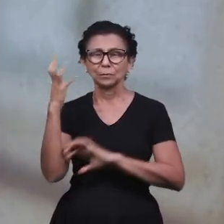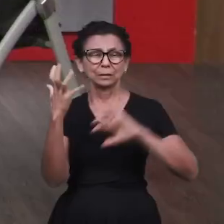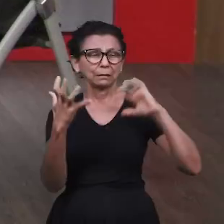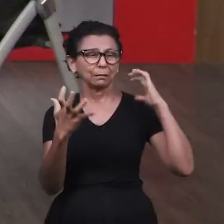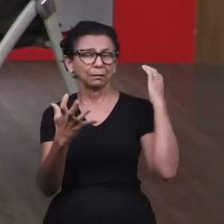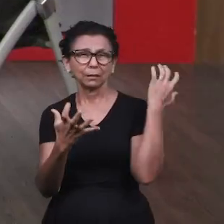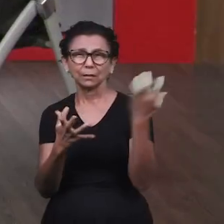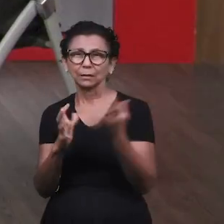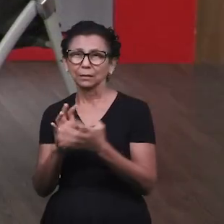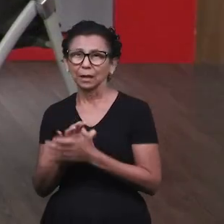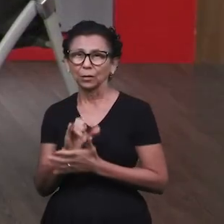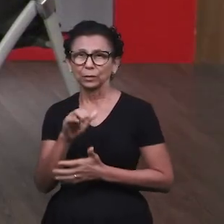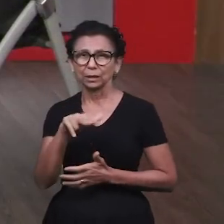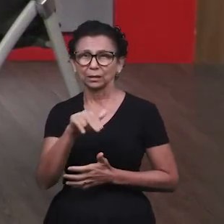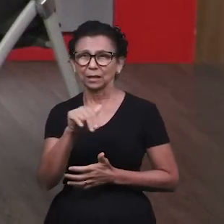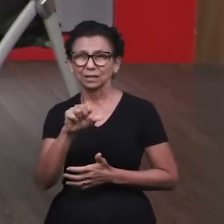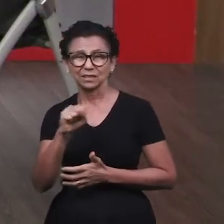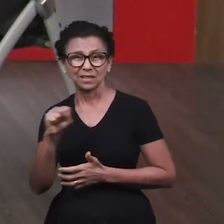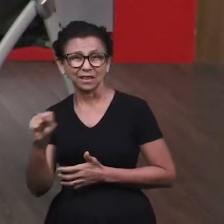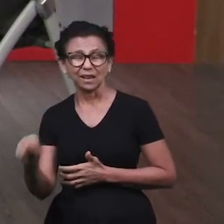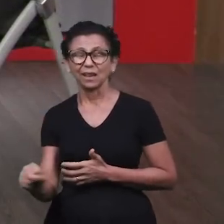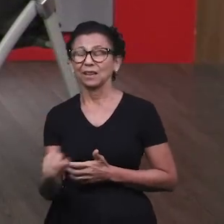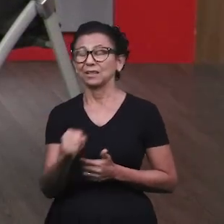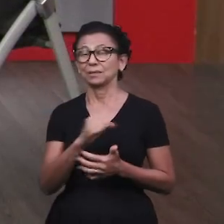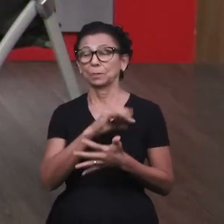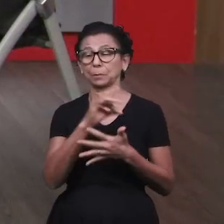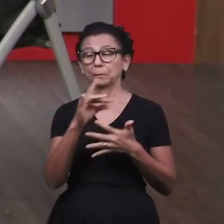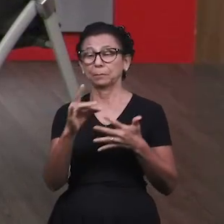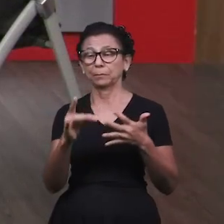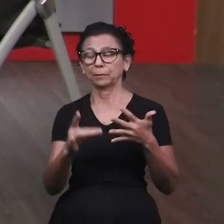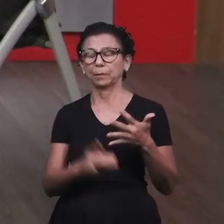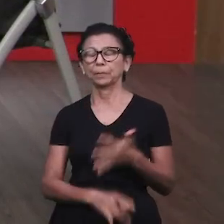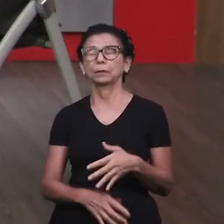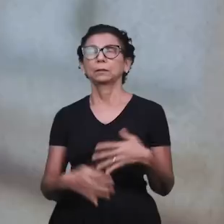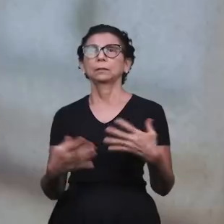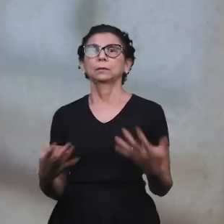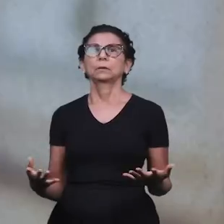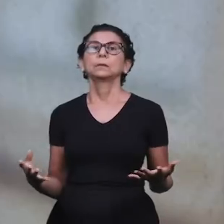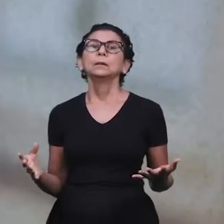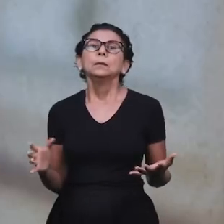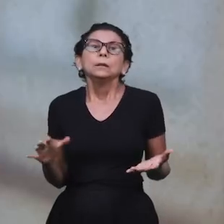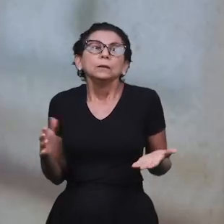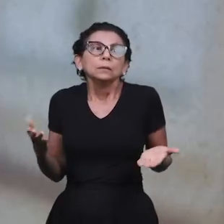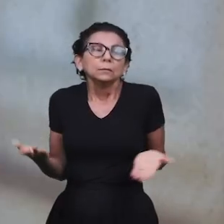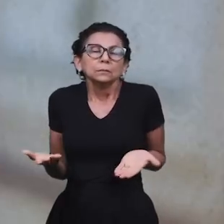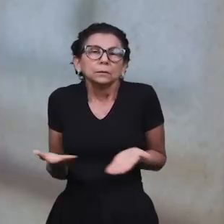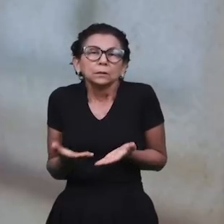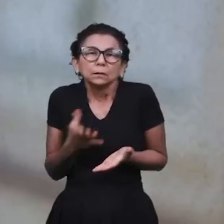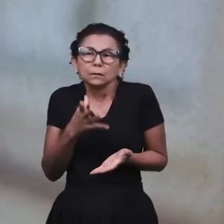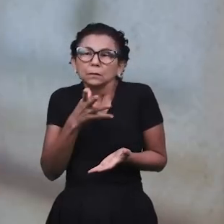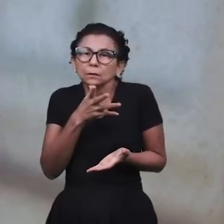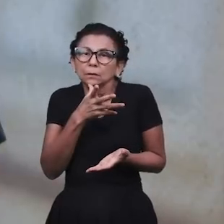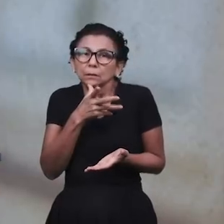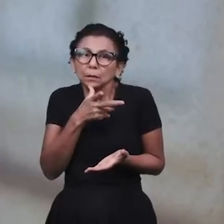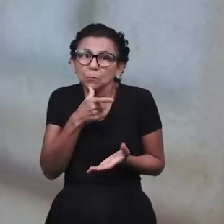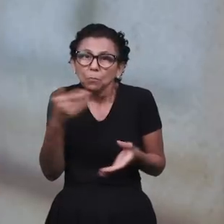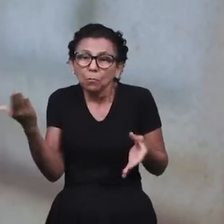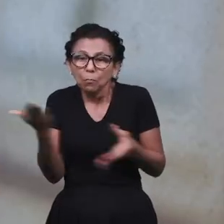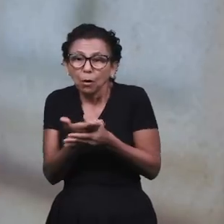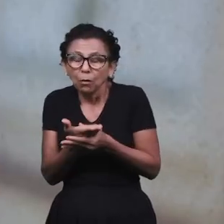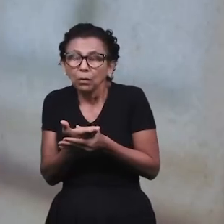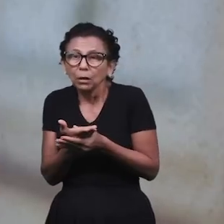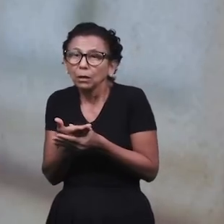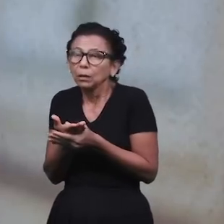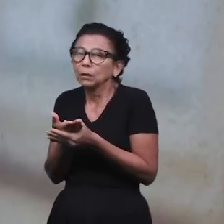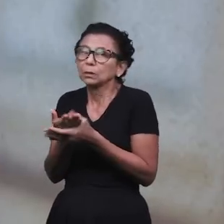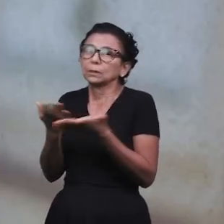causas investigação. menos complexas. E isso vai, de certa forma, deixando o judiciário até mais moroso, o processo demora